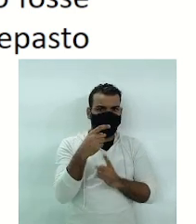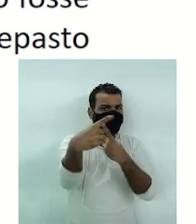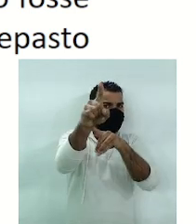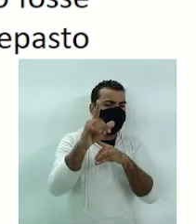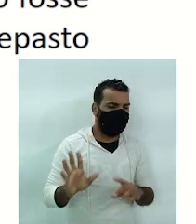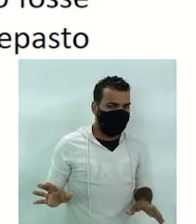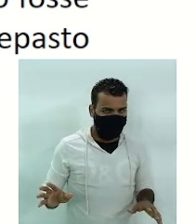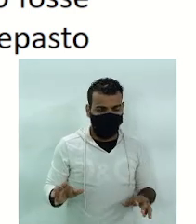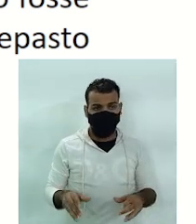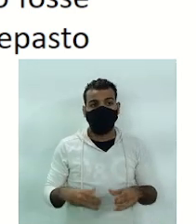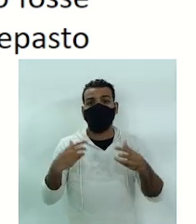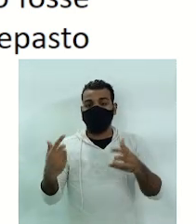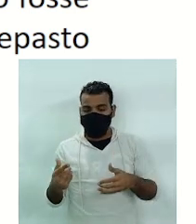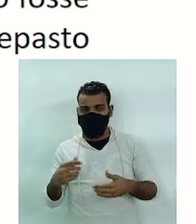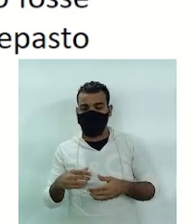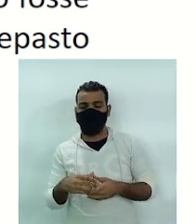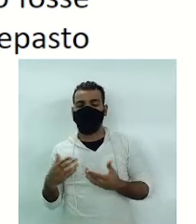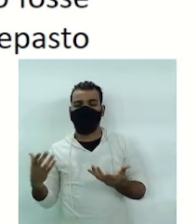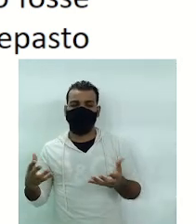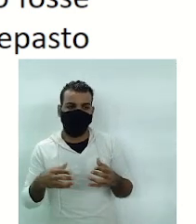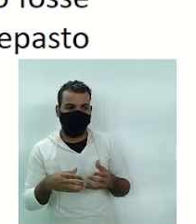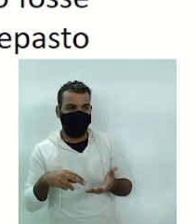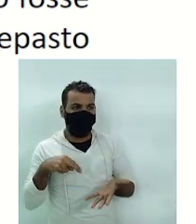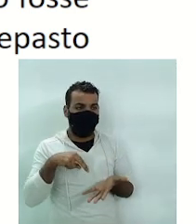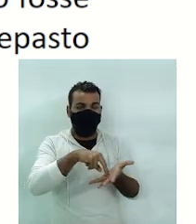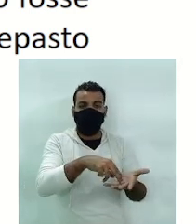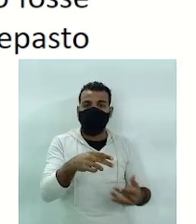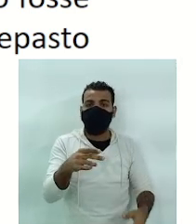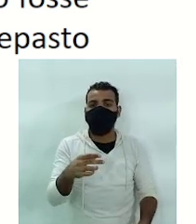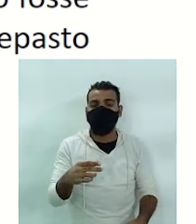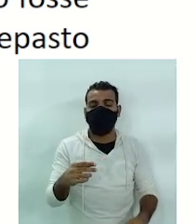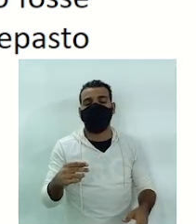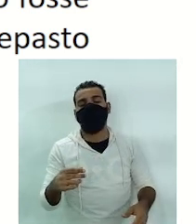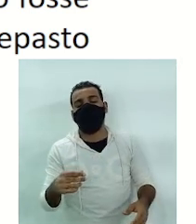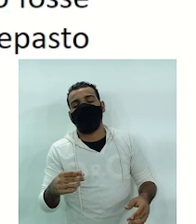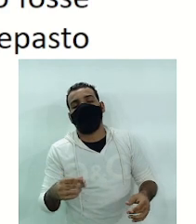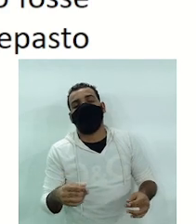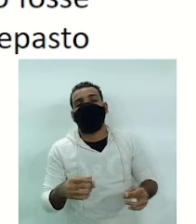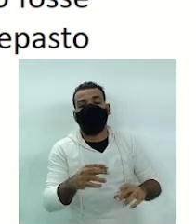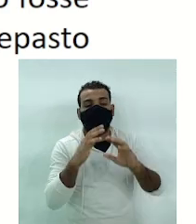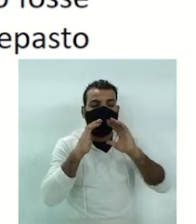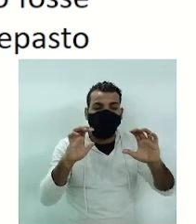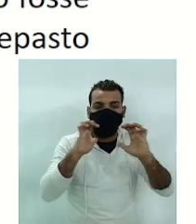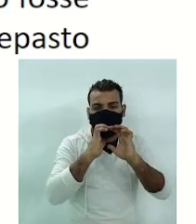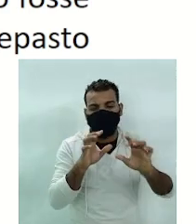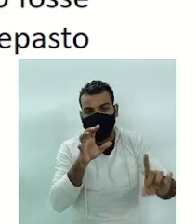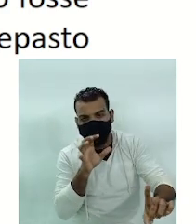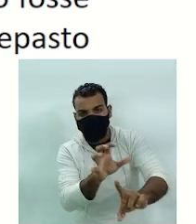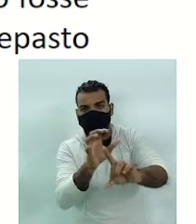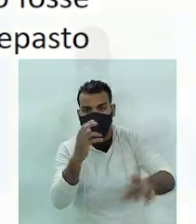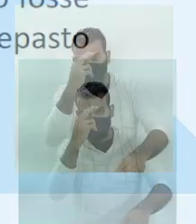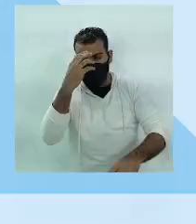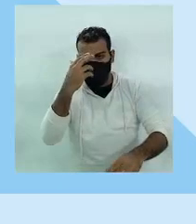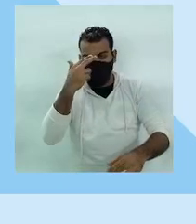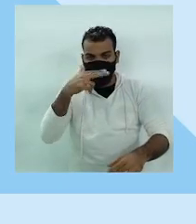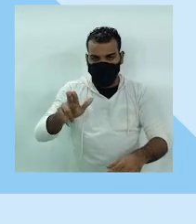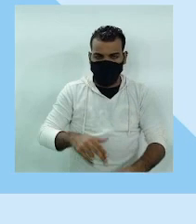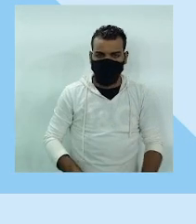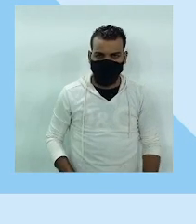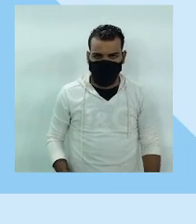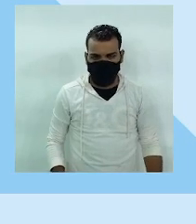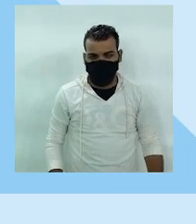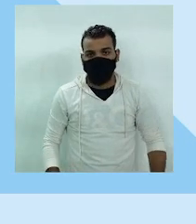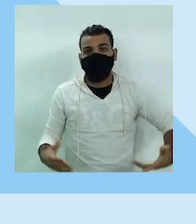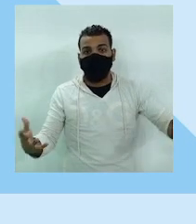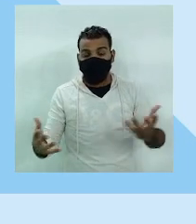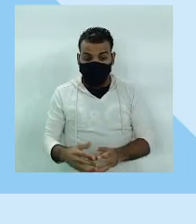ela tinha essa função de levar para os nativos o quê? A evangelização. Mas a evangelização no sentido